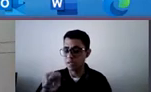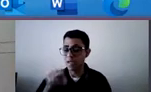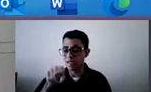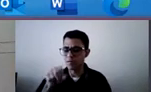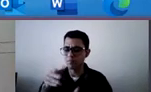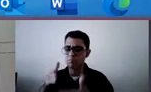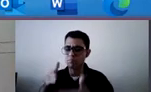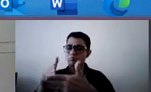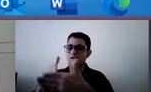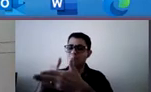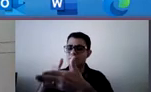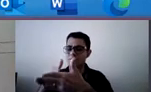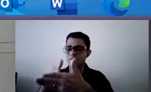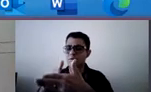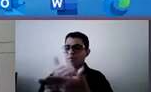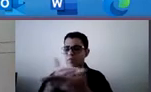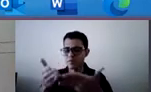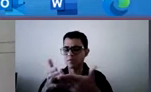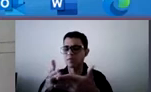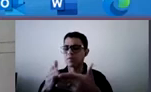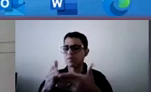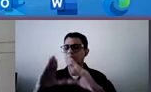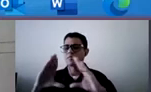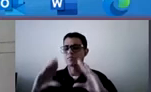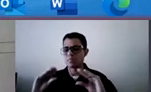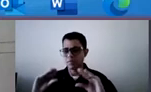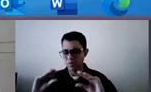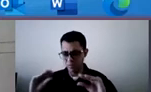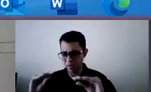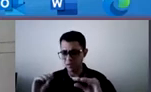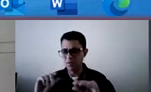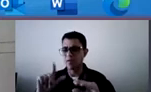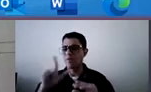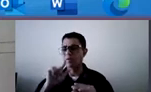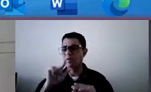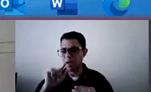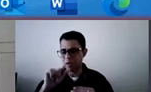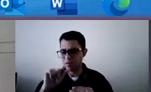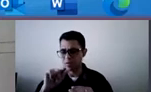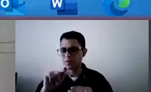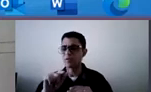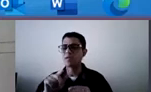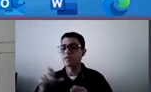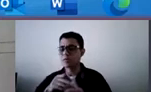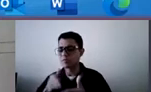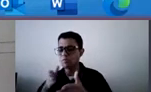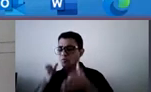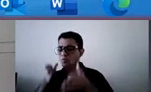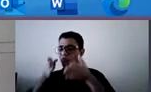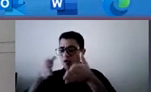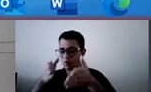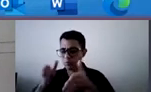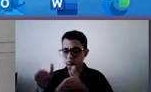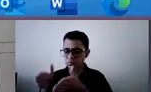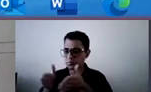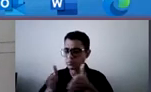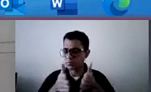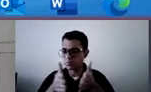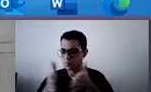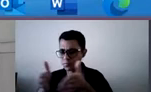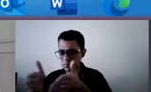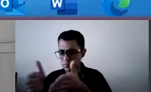um lugar onde que a gente possa descansar, que a gente possa beber uma água, que a gente possa relaxar. A gente tem essa determinação de chegar até esse ponto.